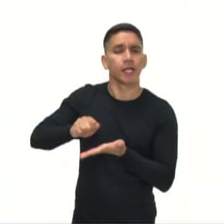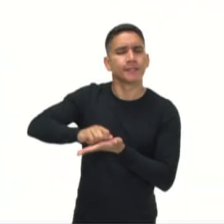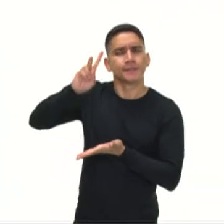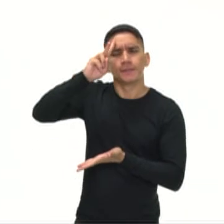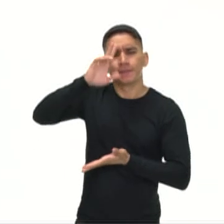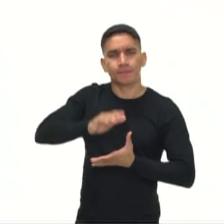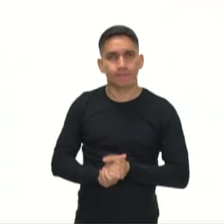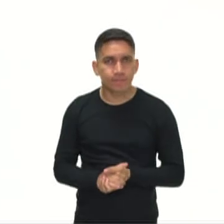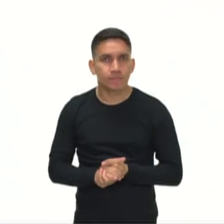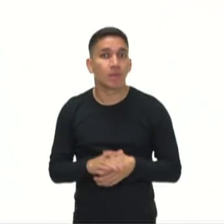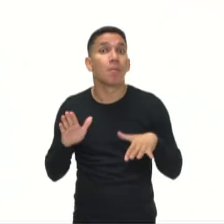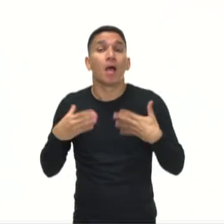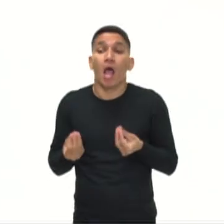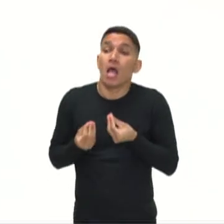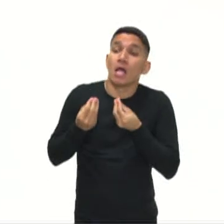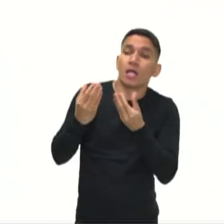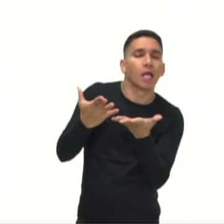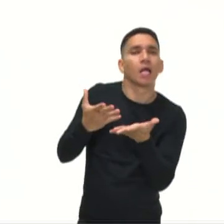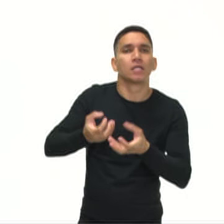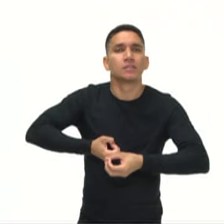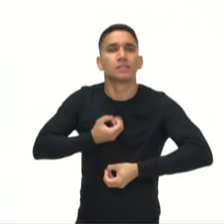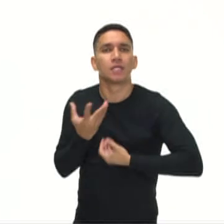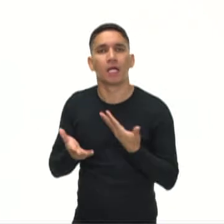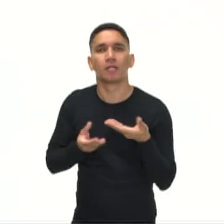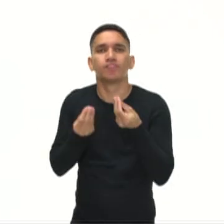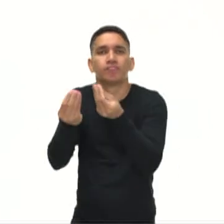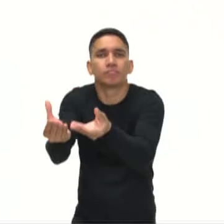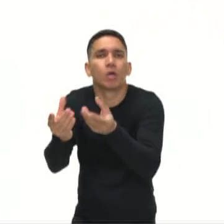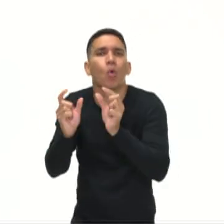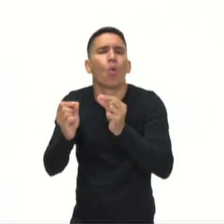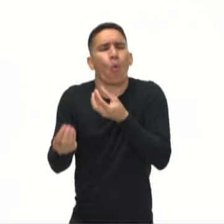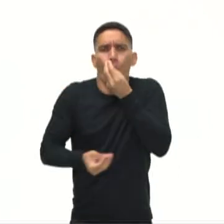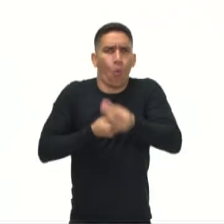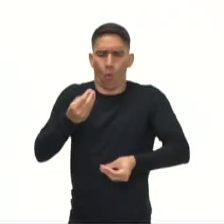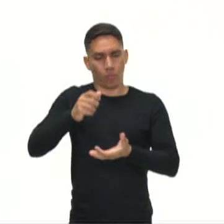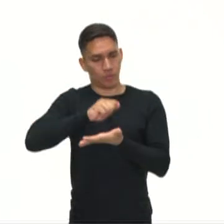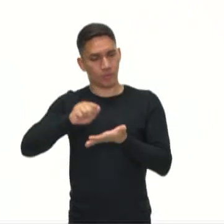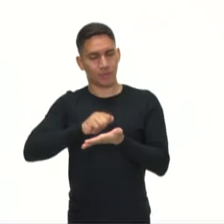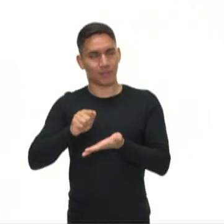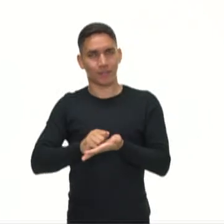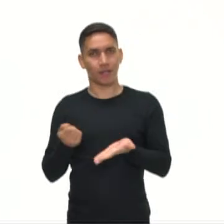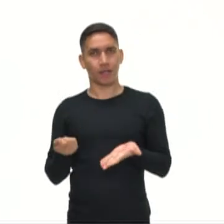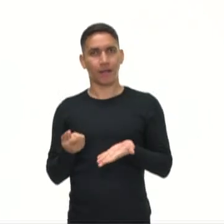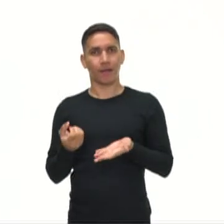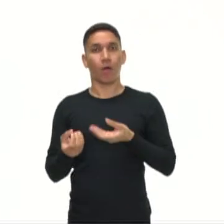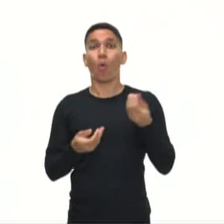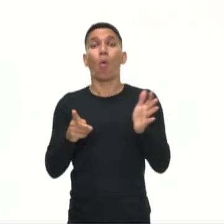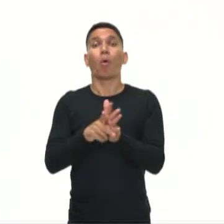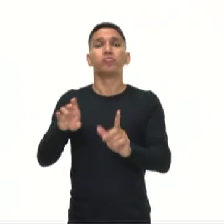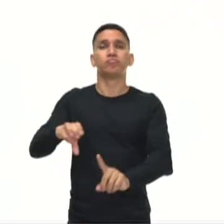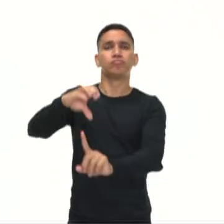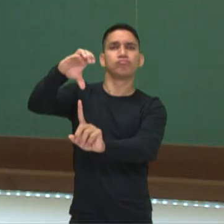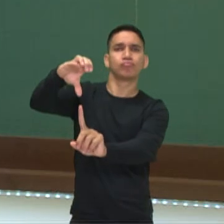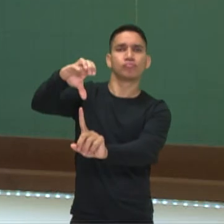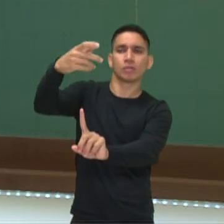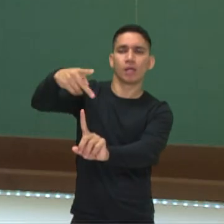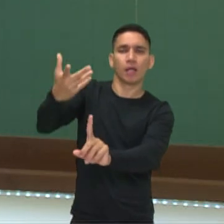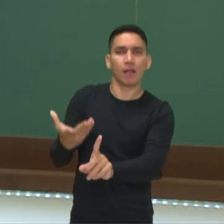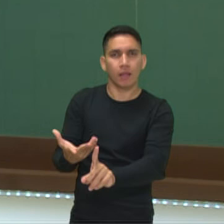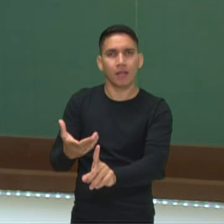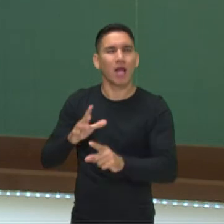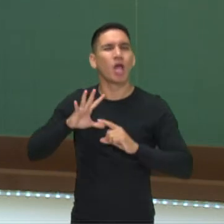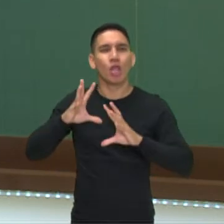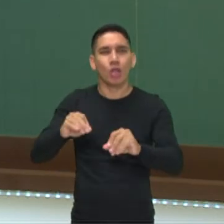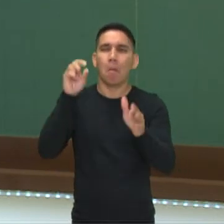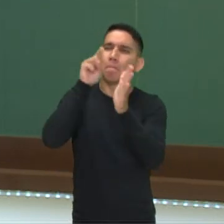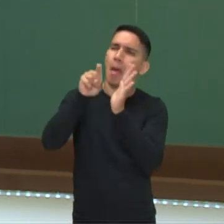Para quem escrever? Como escrever e qual será o eu lírico? Então, todas essas perguntas